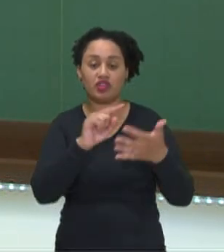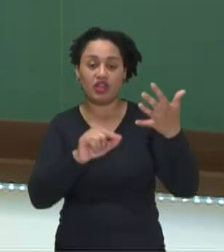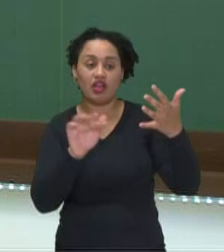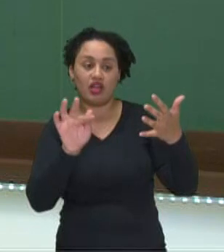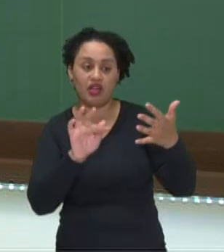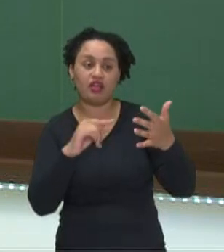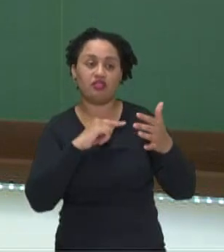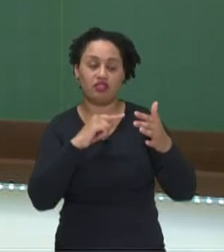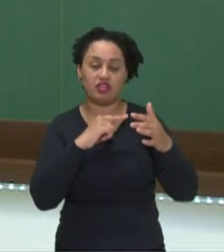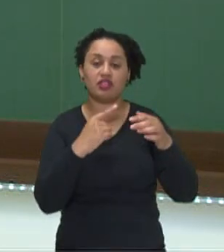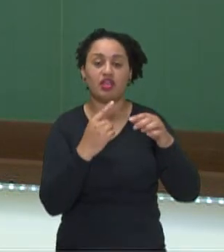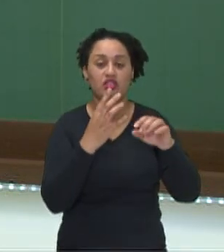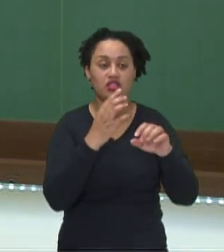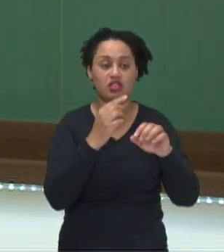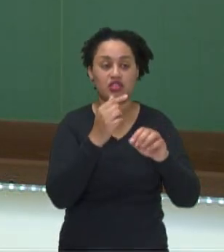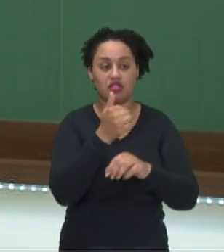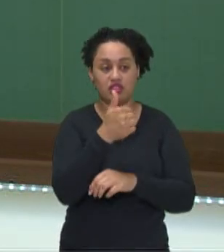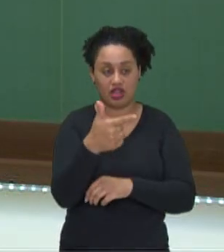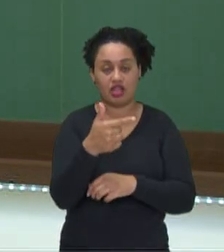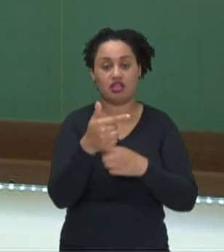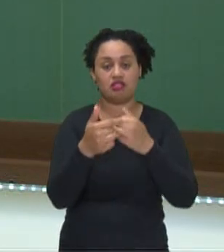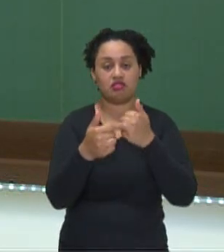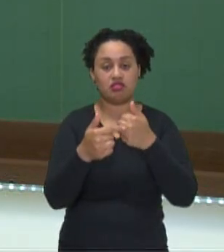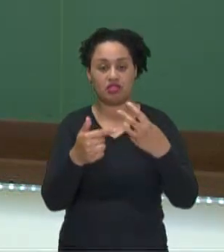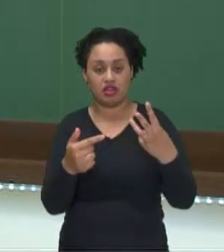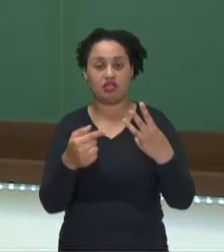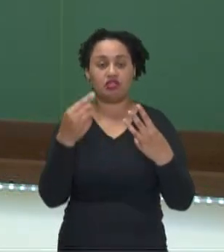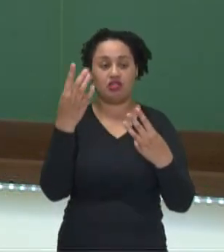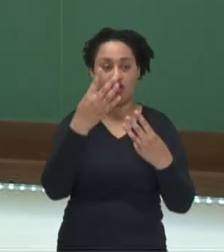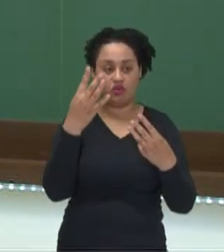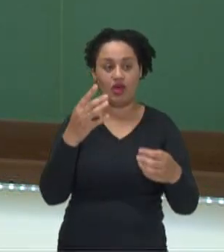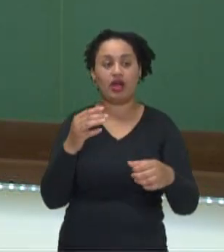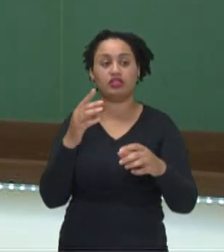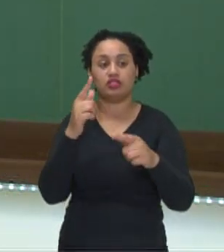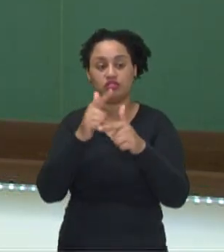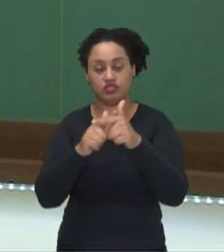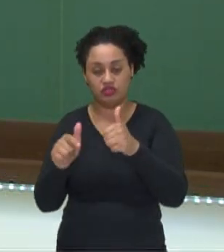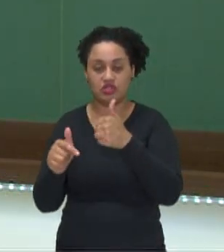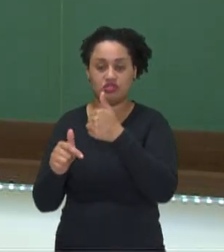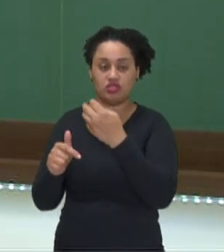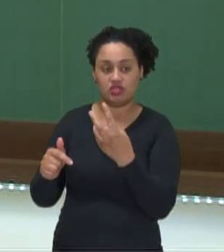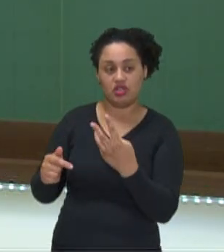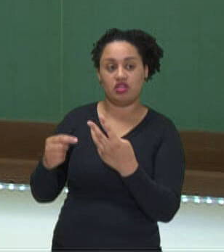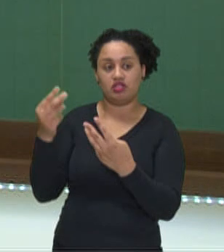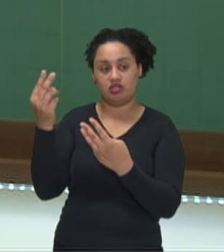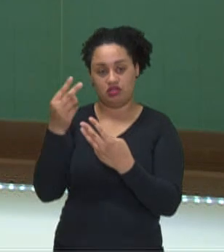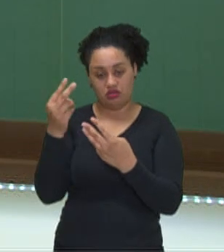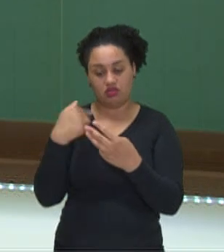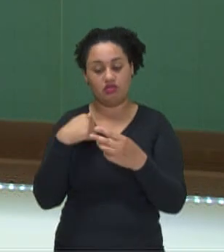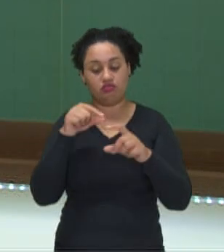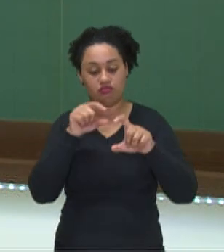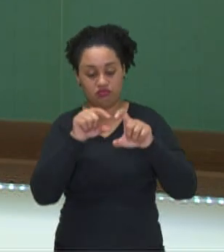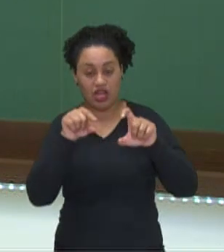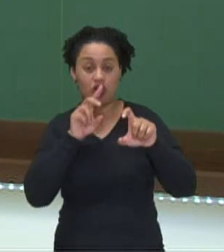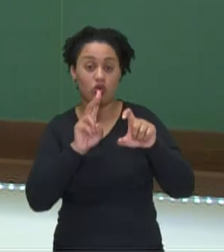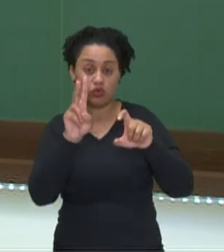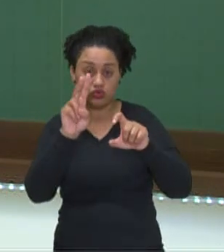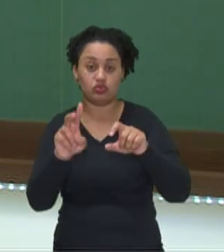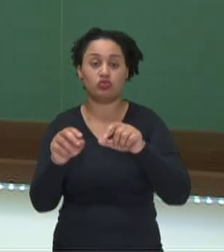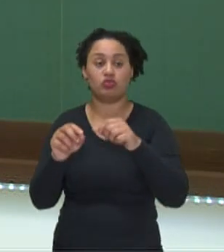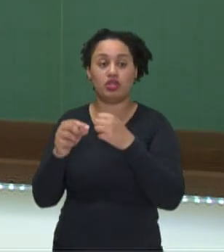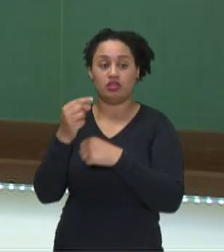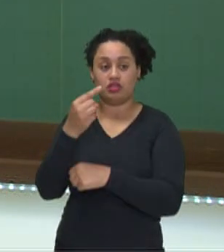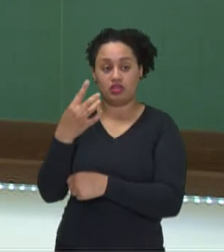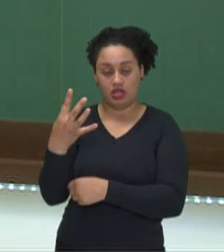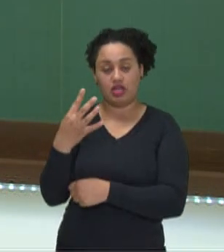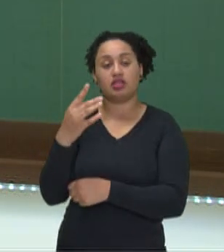3 elevado a quarta dividido por mais 3 elevado a 2. Então, eu conservo a base 13 e